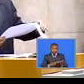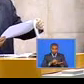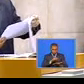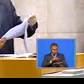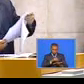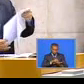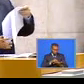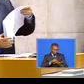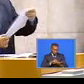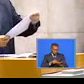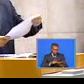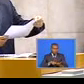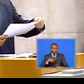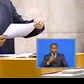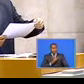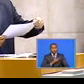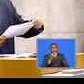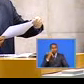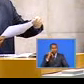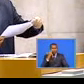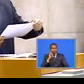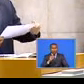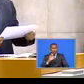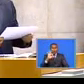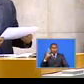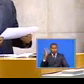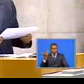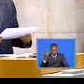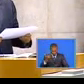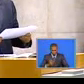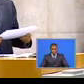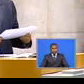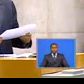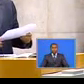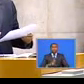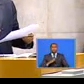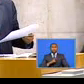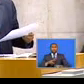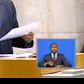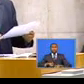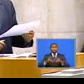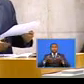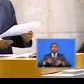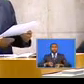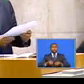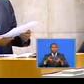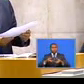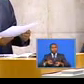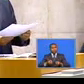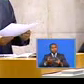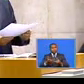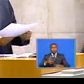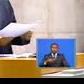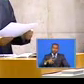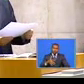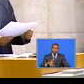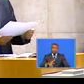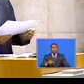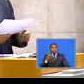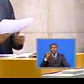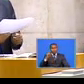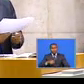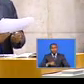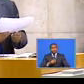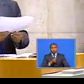surpreendentemente, e aí a gente vai entendendo o que acontece, teve um gasto até razoável, que é a